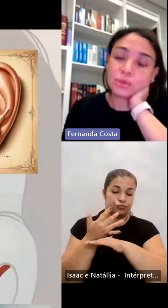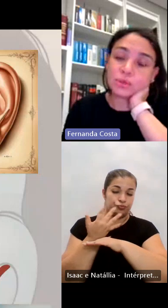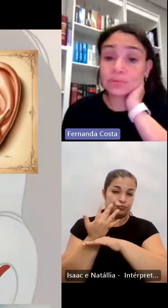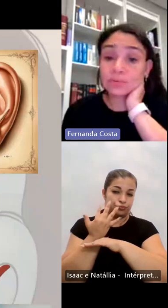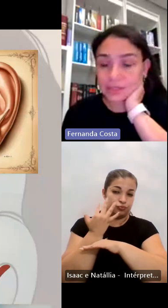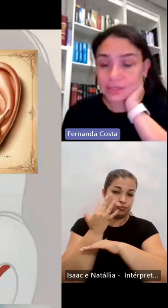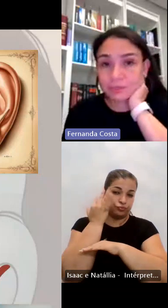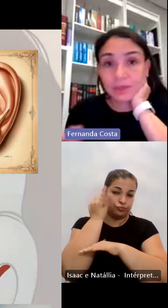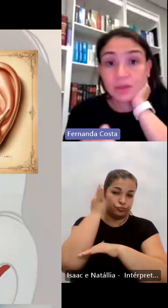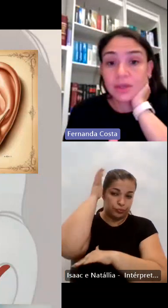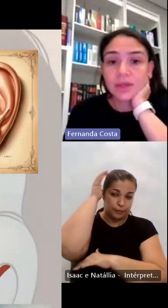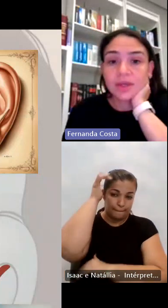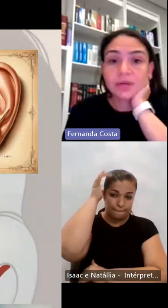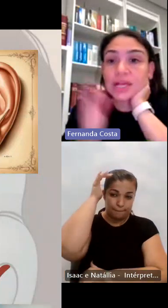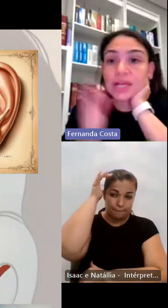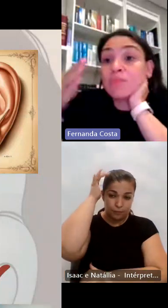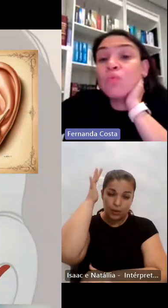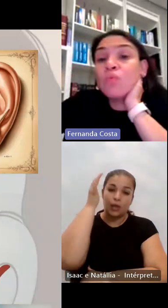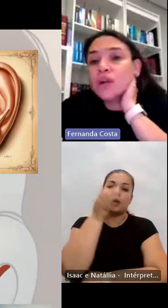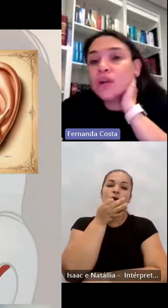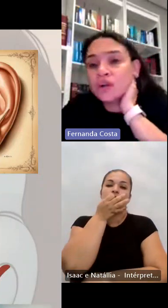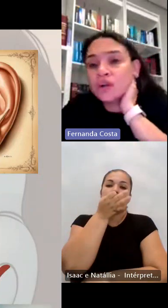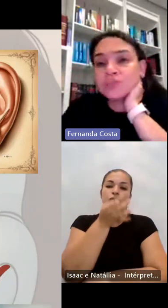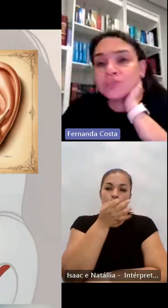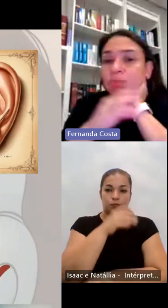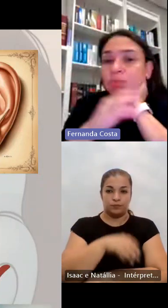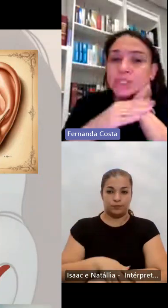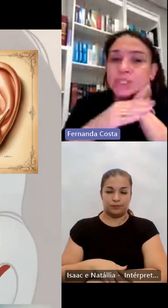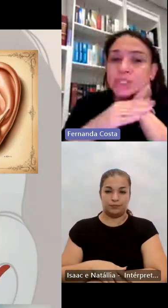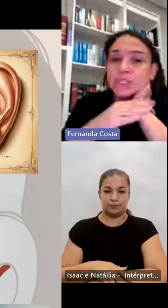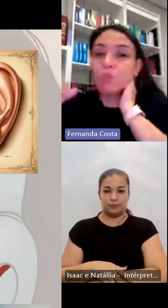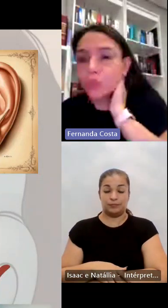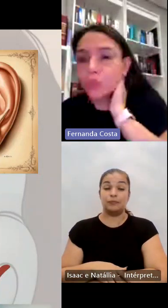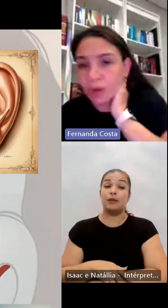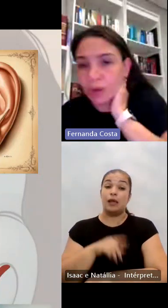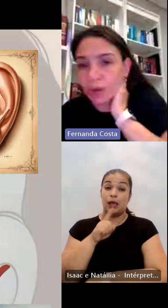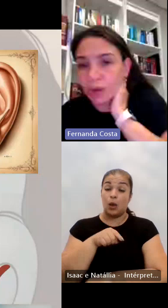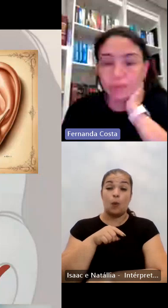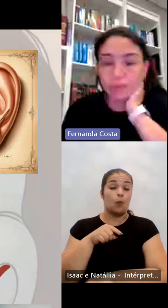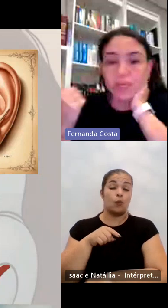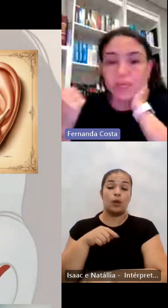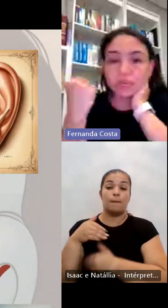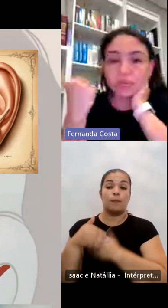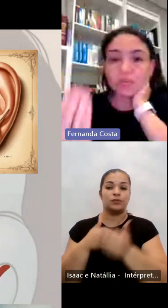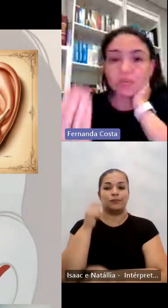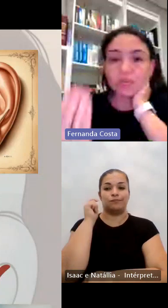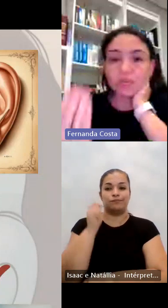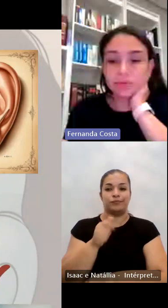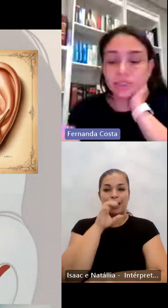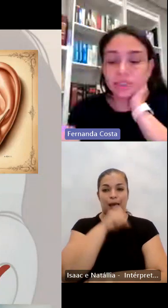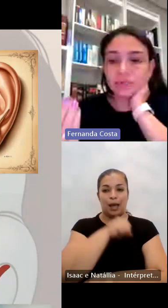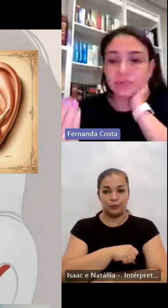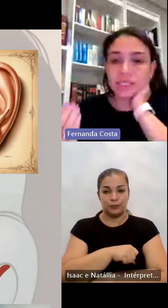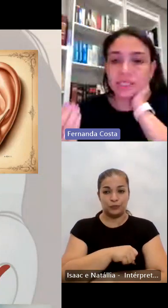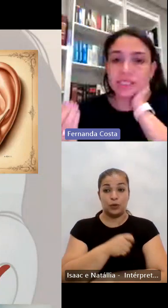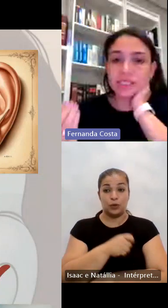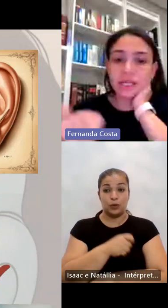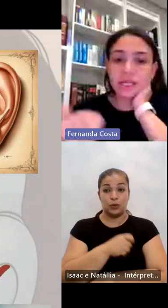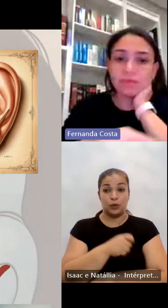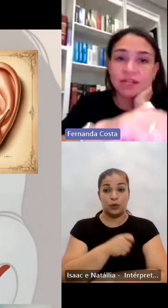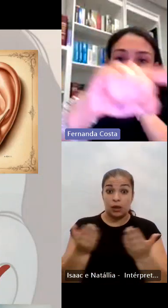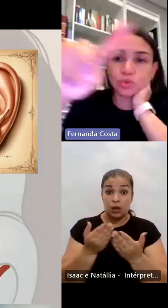som acontece. Nossa, é muita coisa, mas é um processo muito rápido. Eu estou falando e